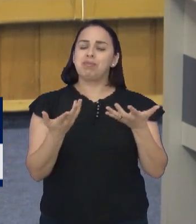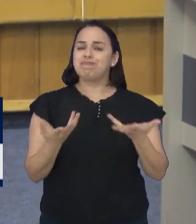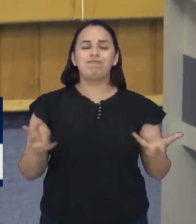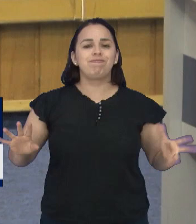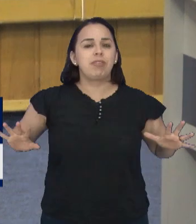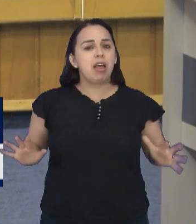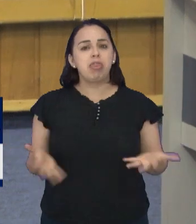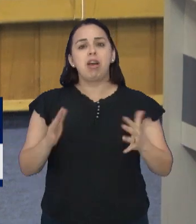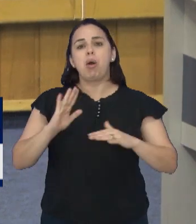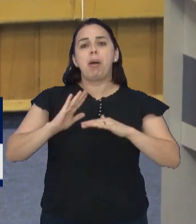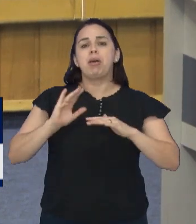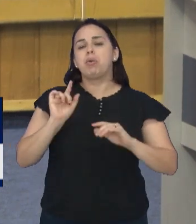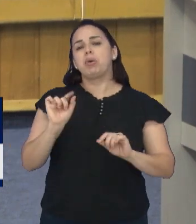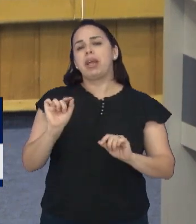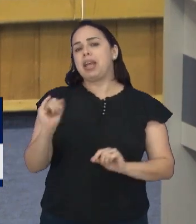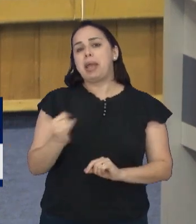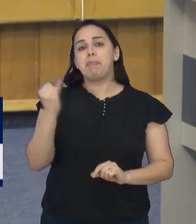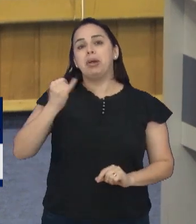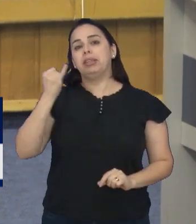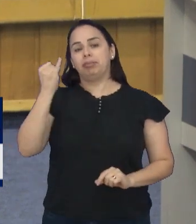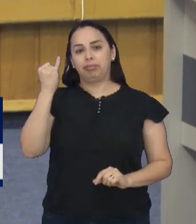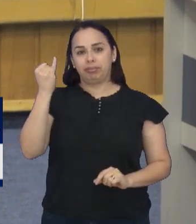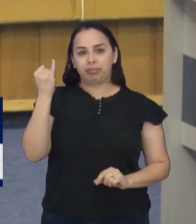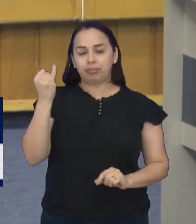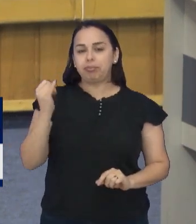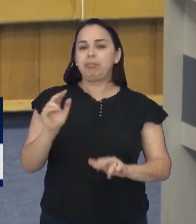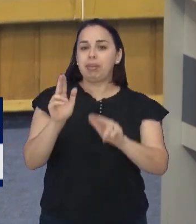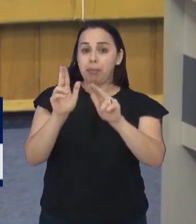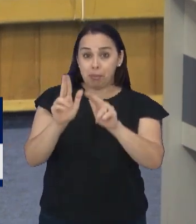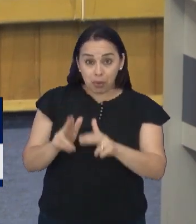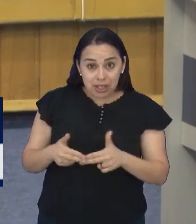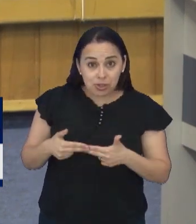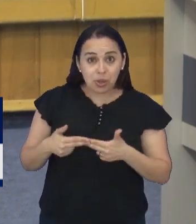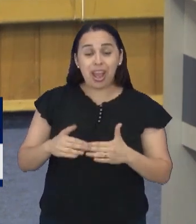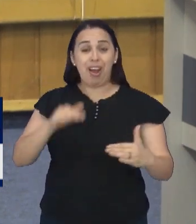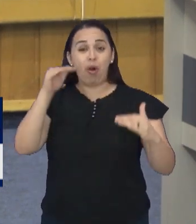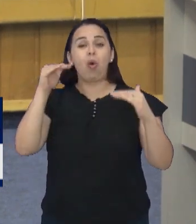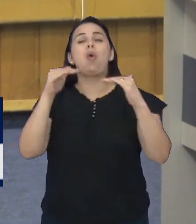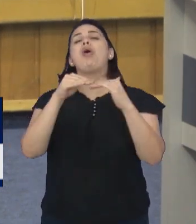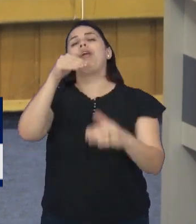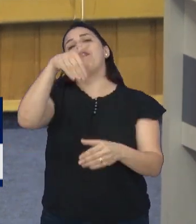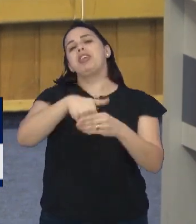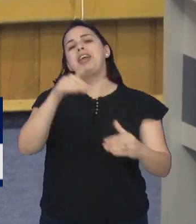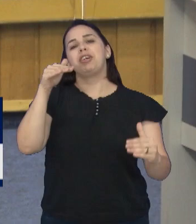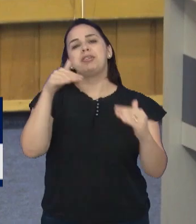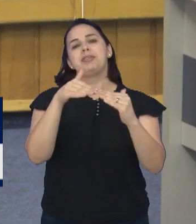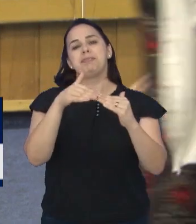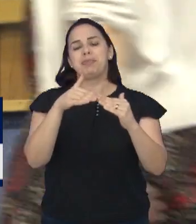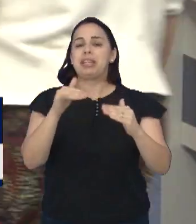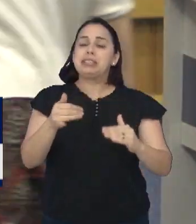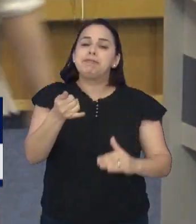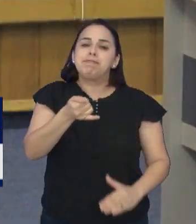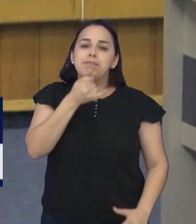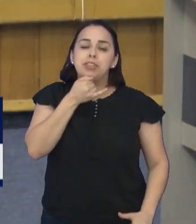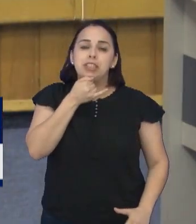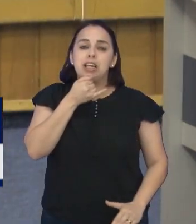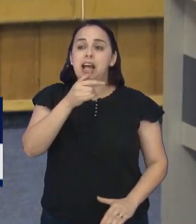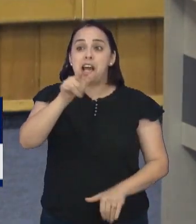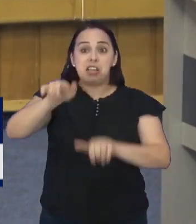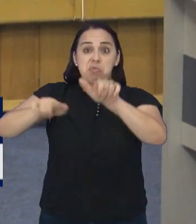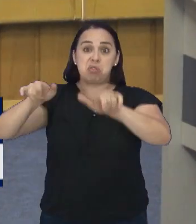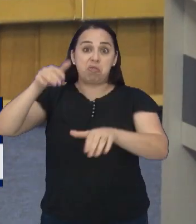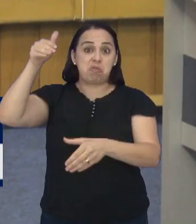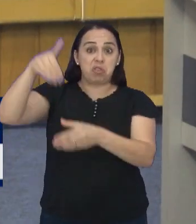essa prática que é tão importante. Então, por isso nós votamos favoráveis. Infelizmente ela foi